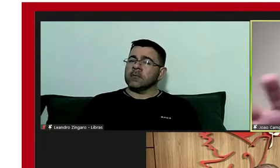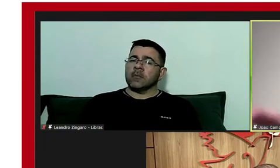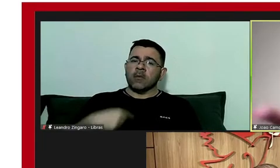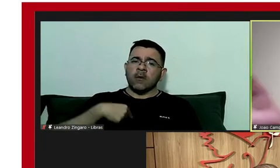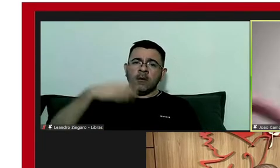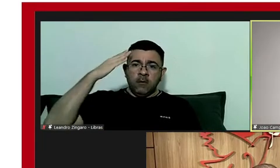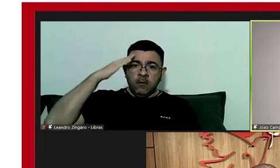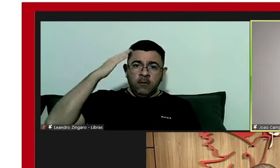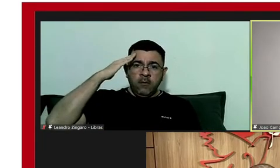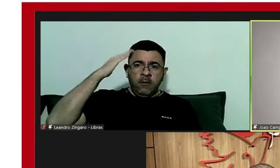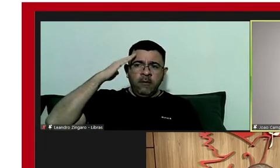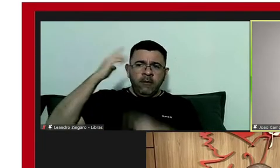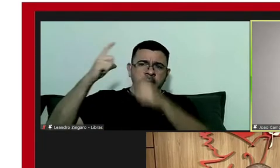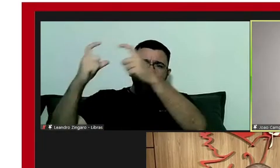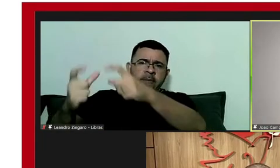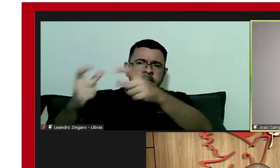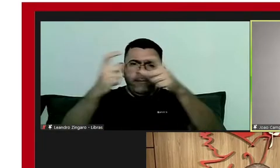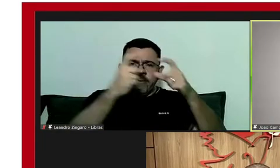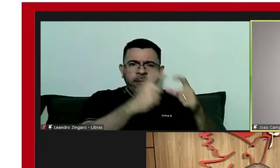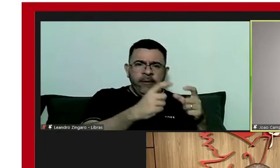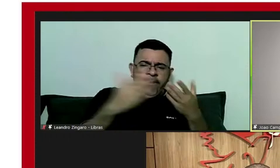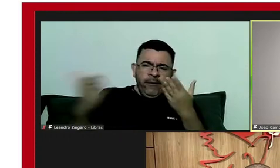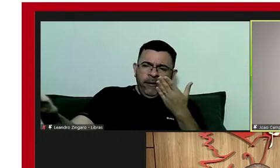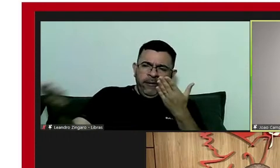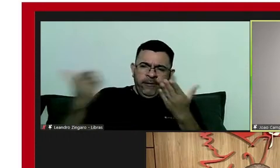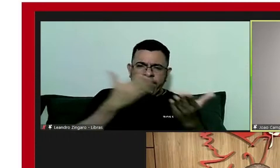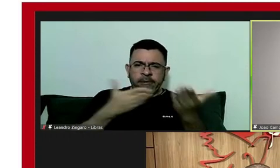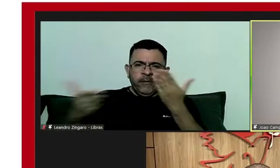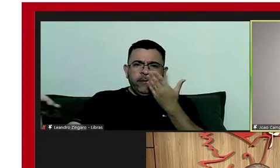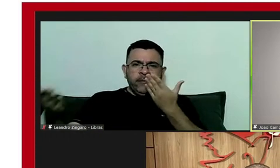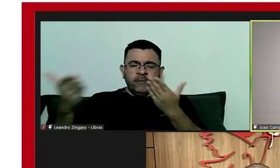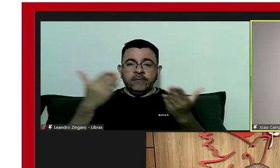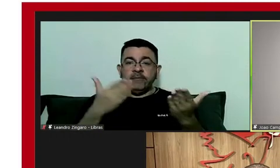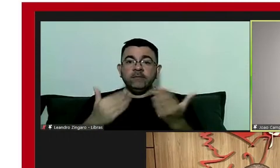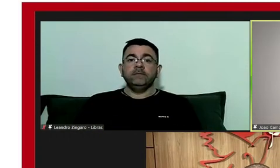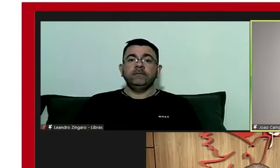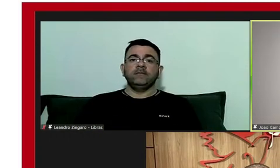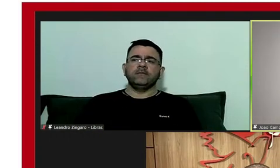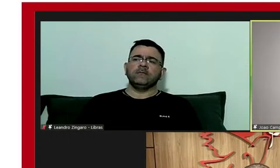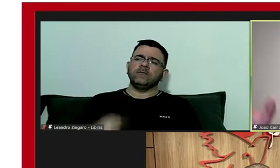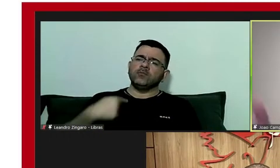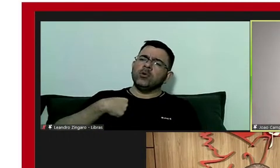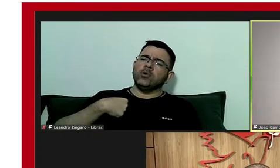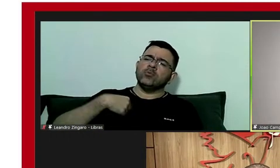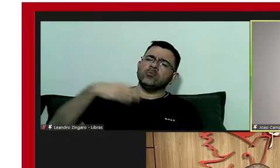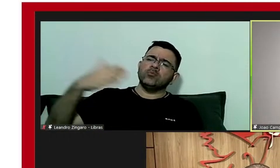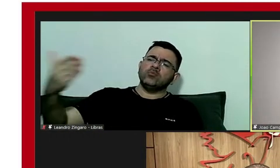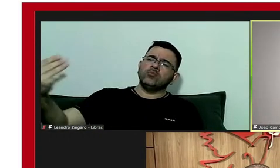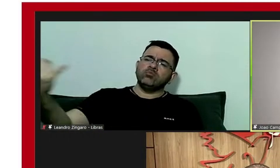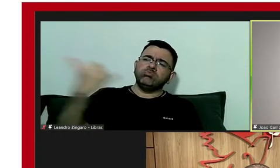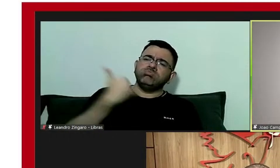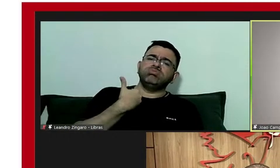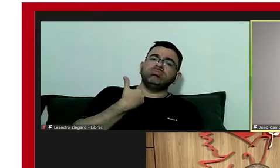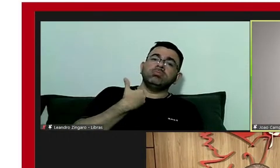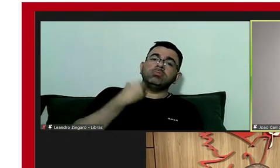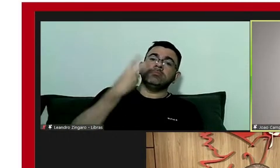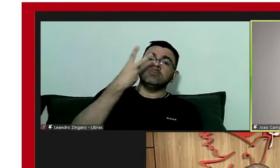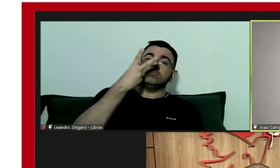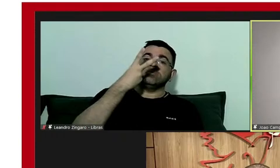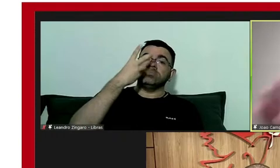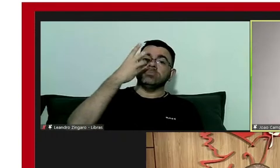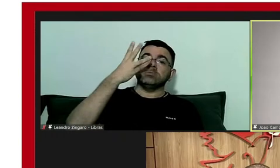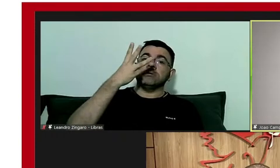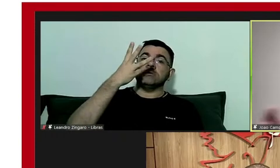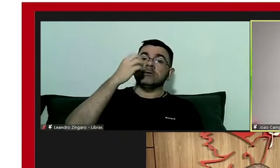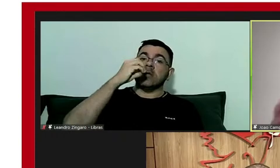localizado contrário alguma coisa eu faço uma escuta a gente dispara 20 30.000 WhatsApps